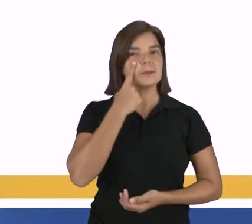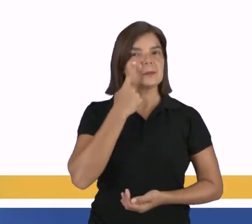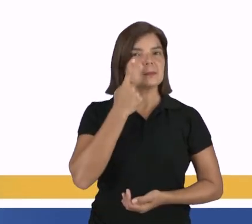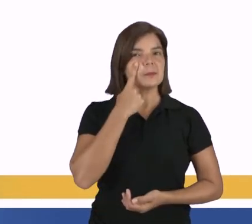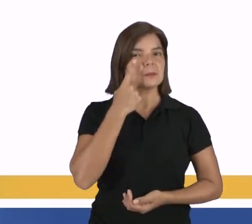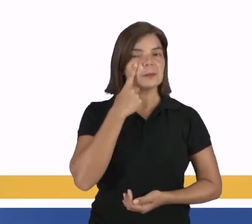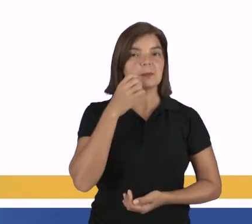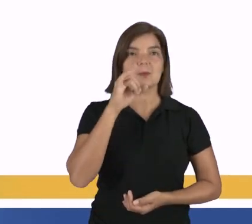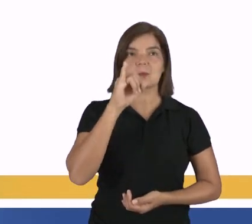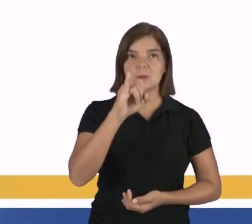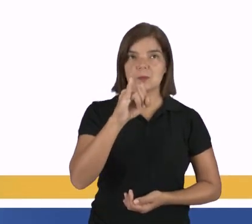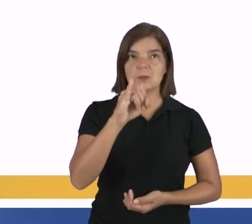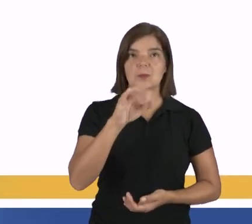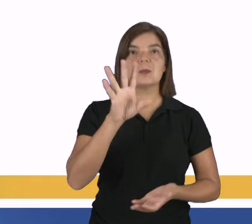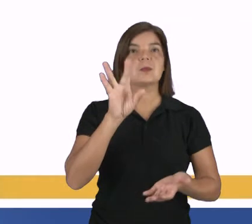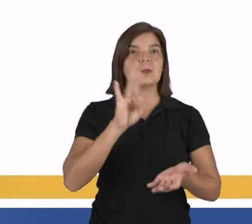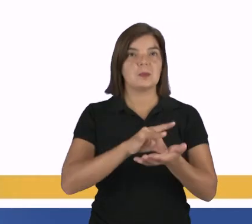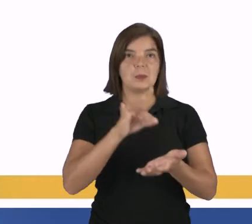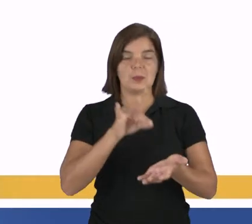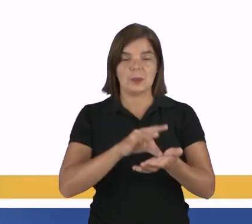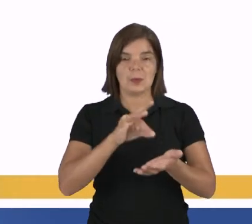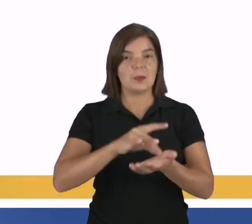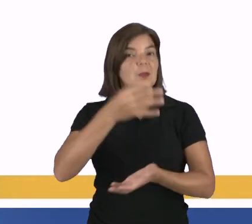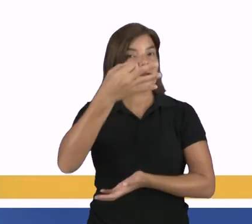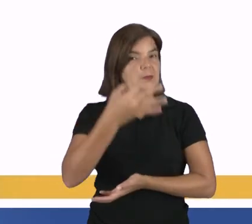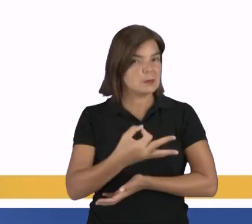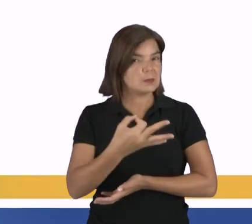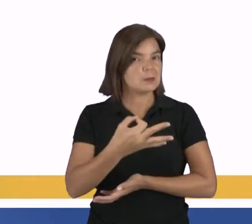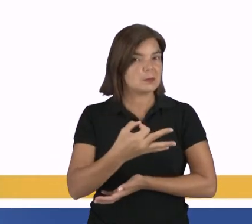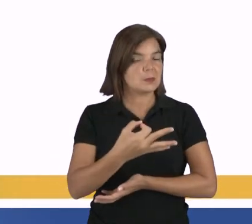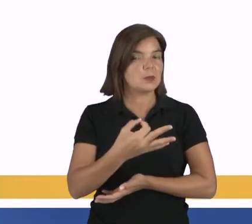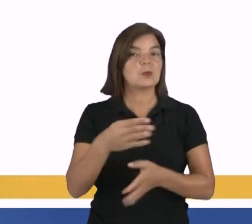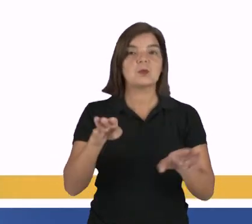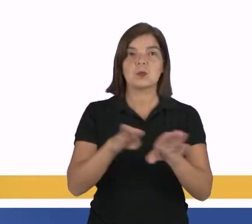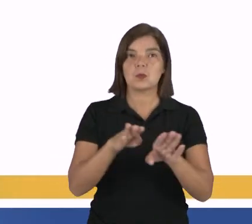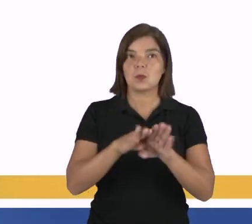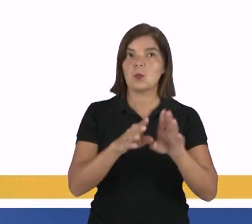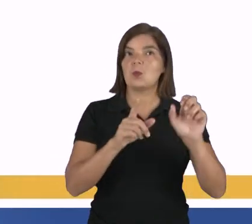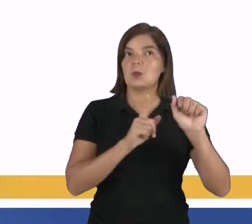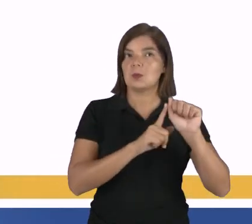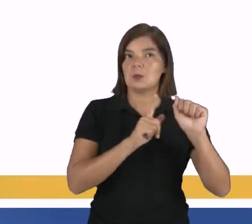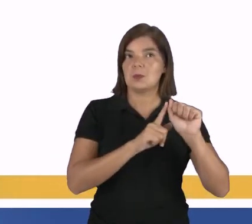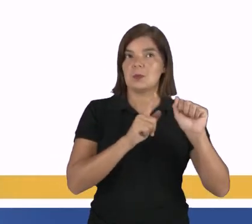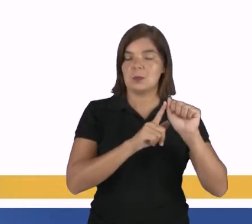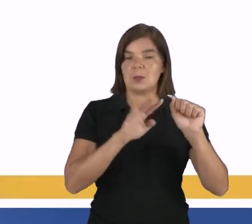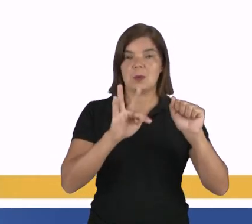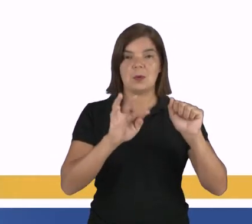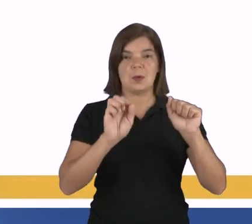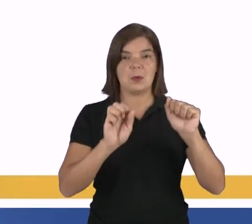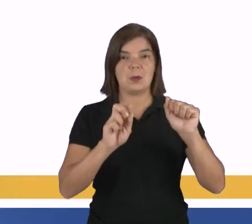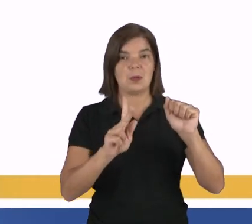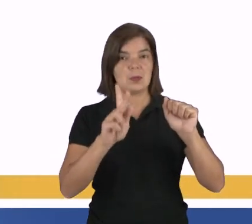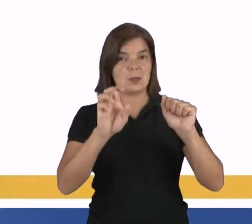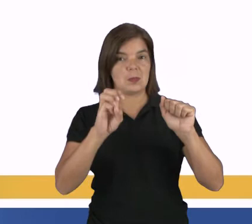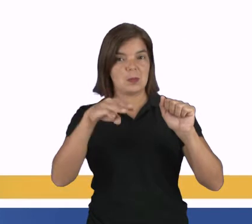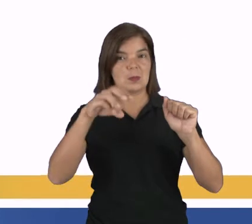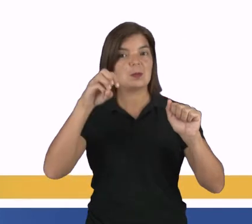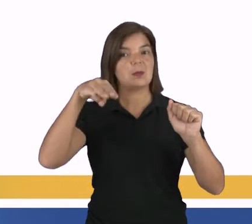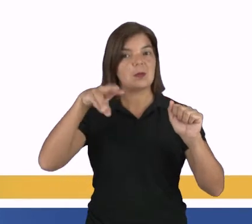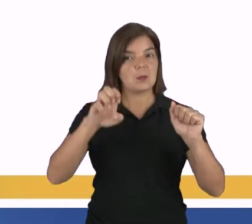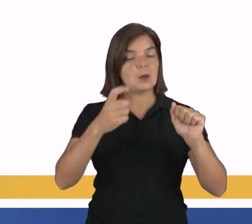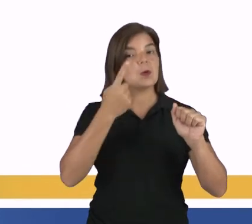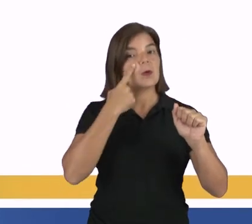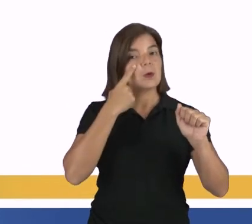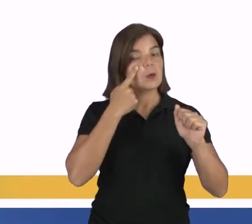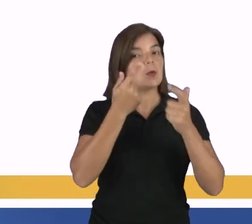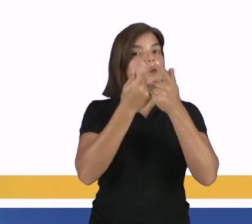Observem se é it takes me. Está na forma correta. Assim como na letra A, takes me. O que vocês têm que ver é a